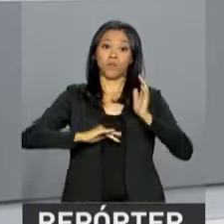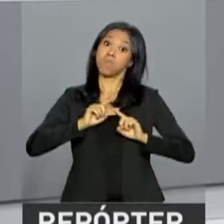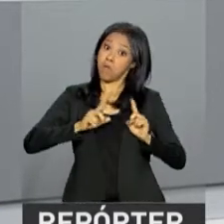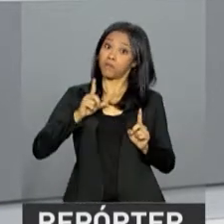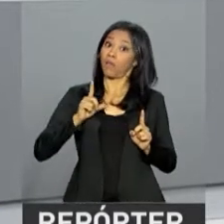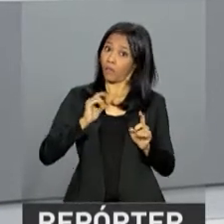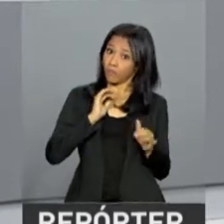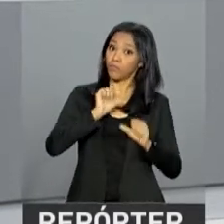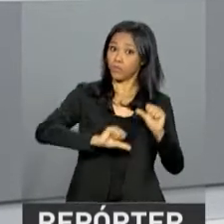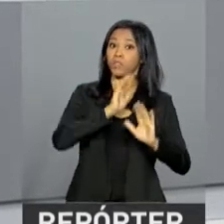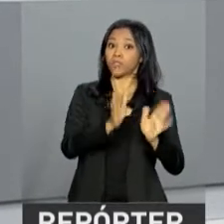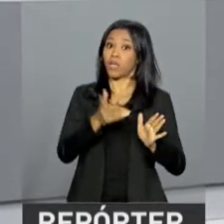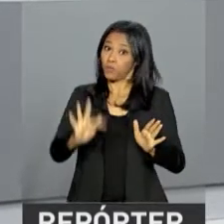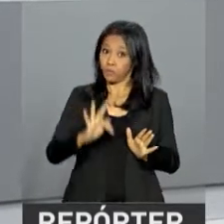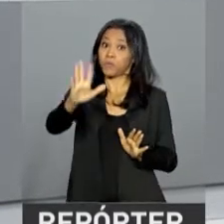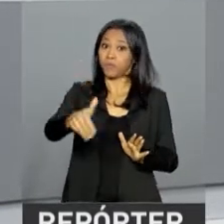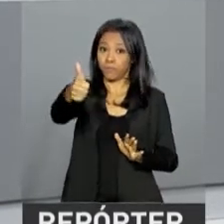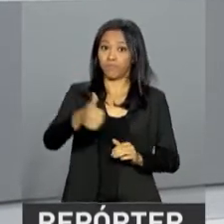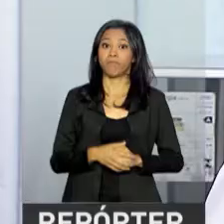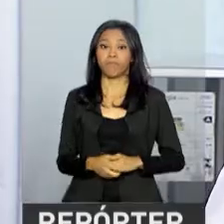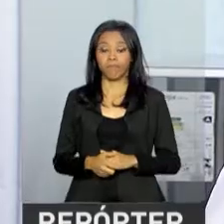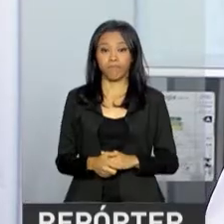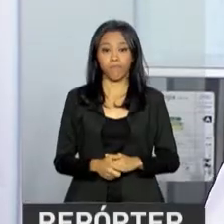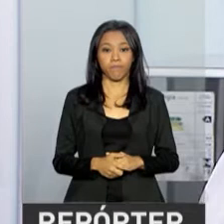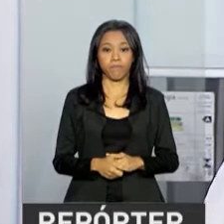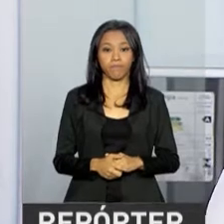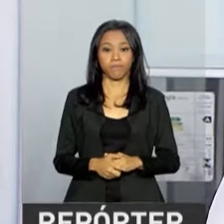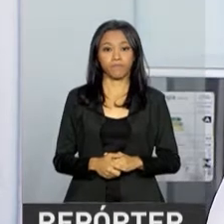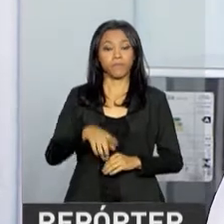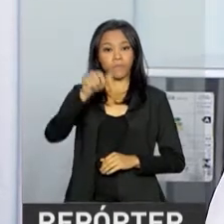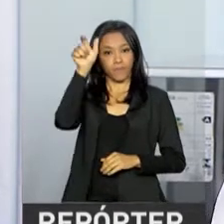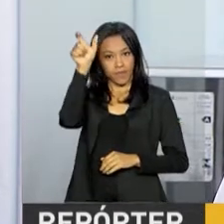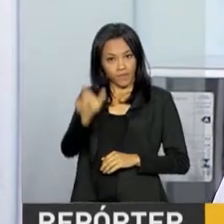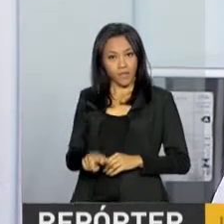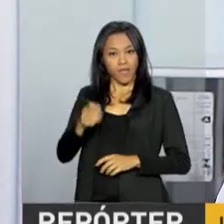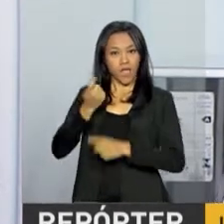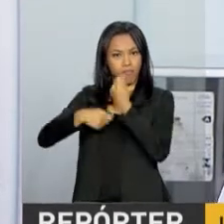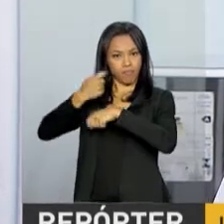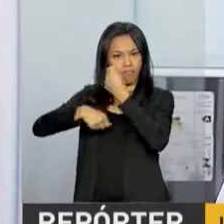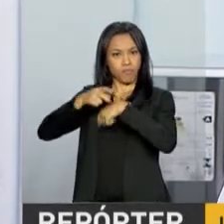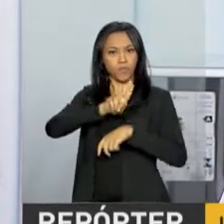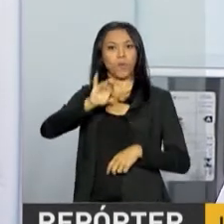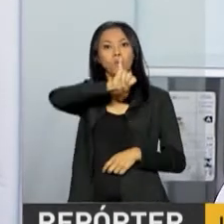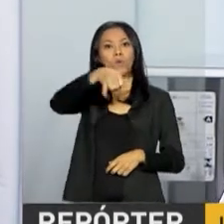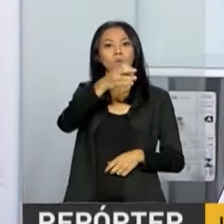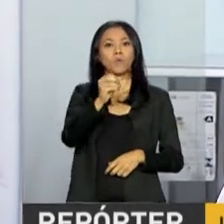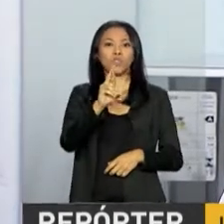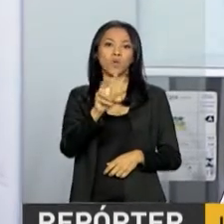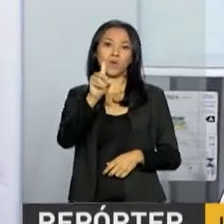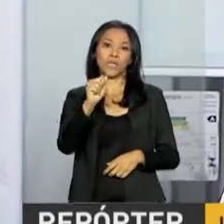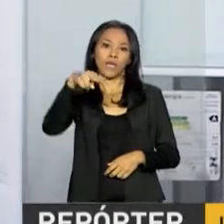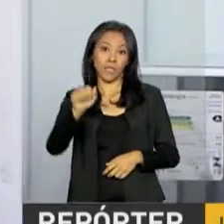ea possibilidade de um futuro melhor a empresária jordana começou a vida profissional como jornalista